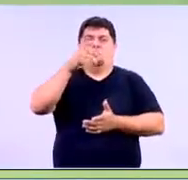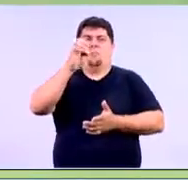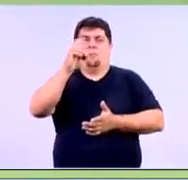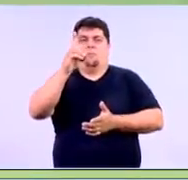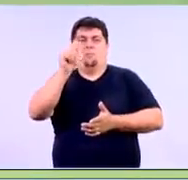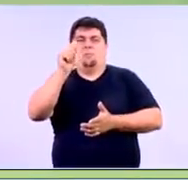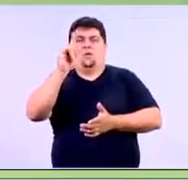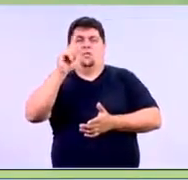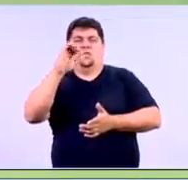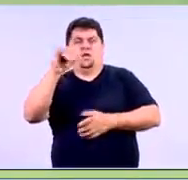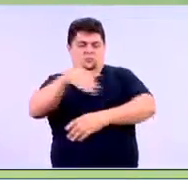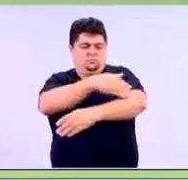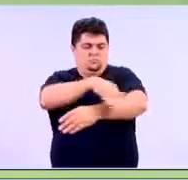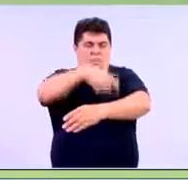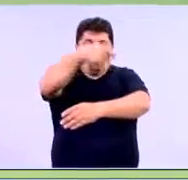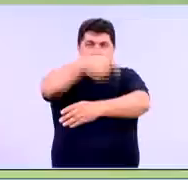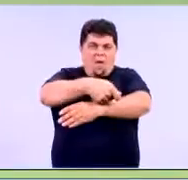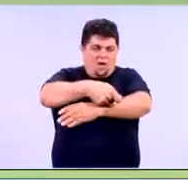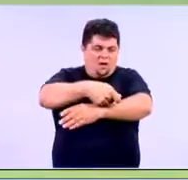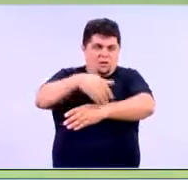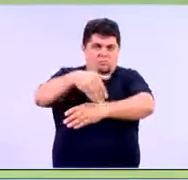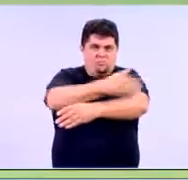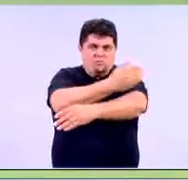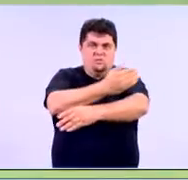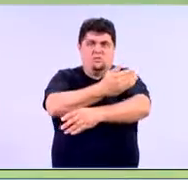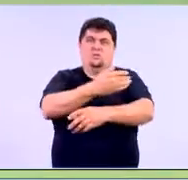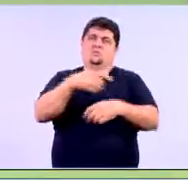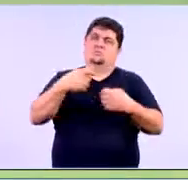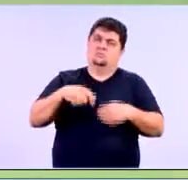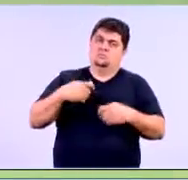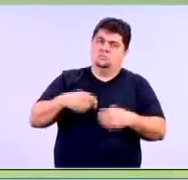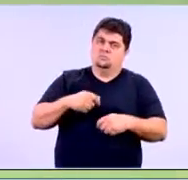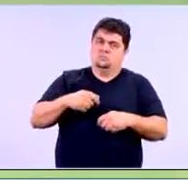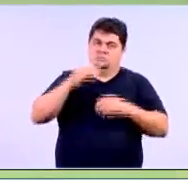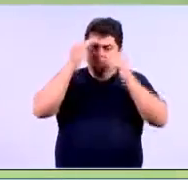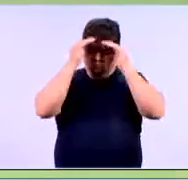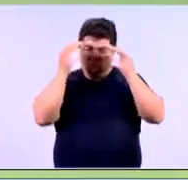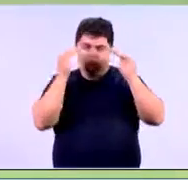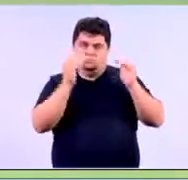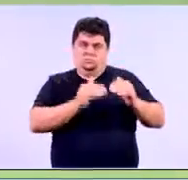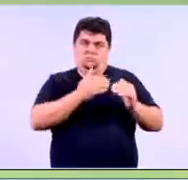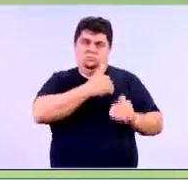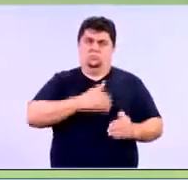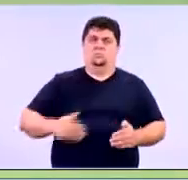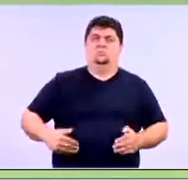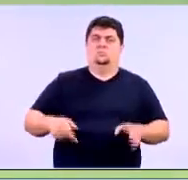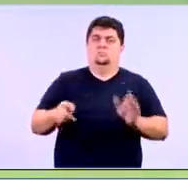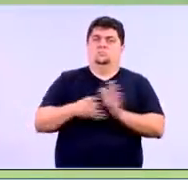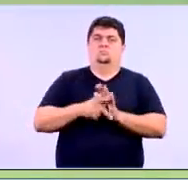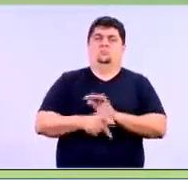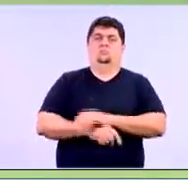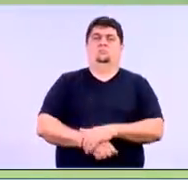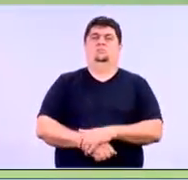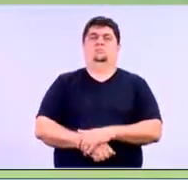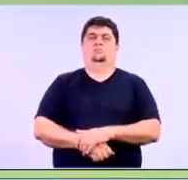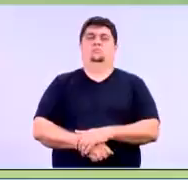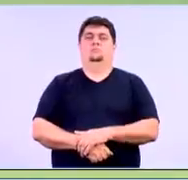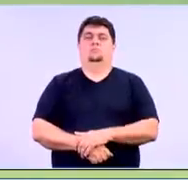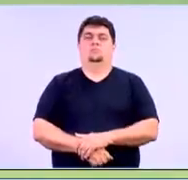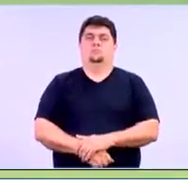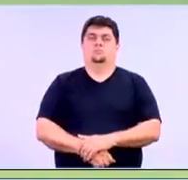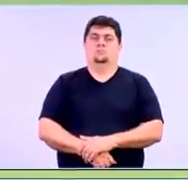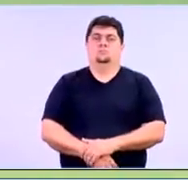pela utilização de vias conservadas pelo poder jurídico, poder público, desculpa. Vejam bem,